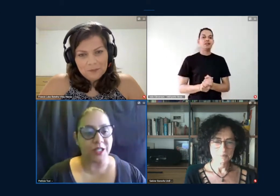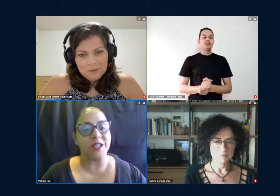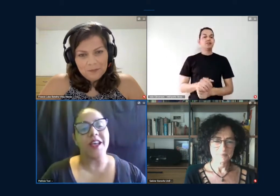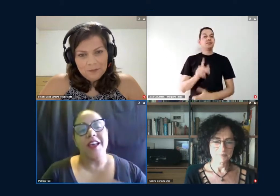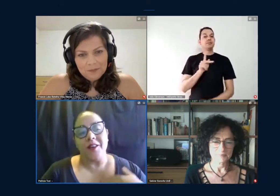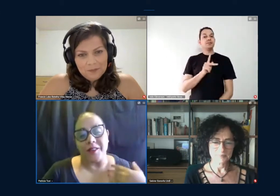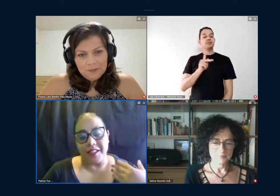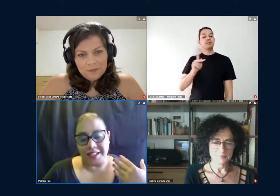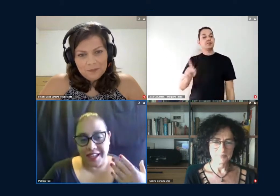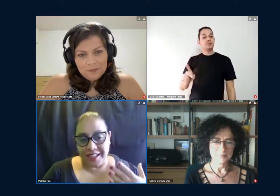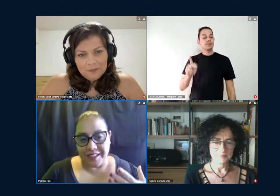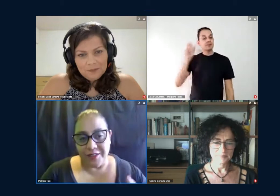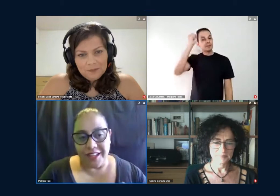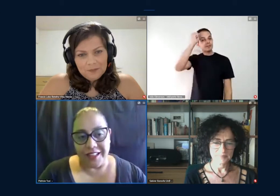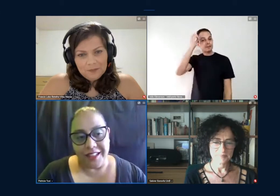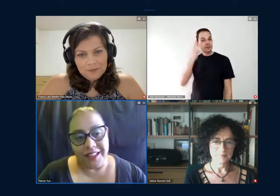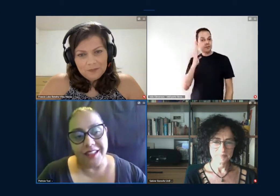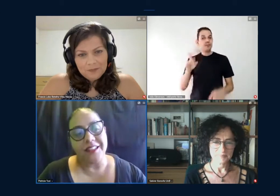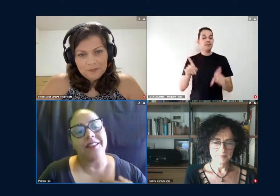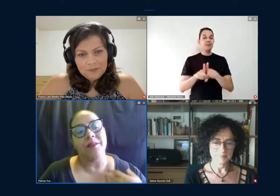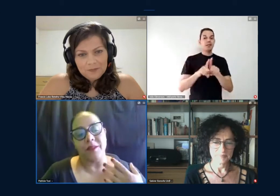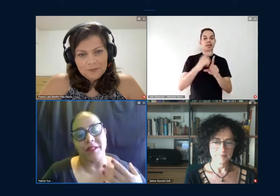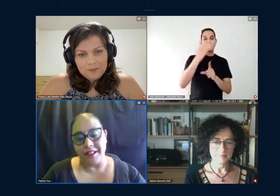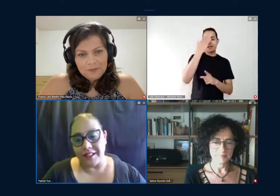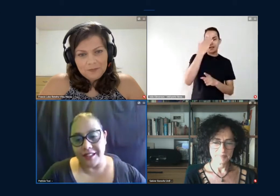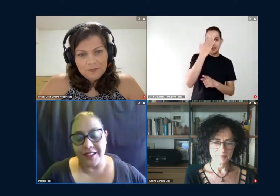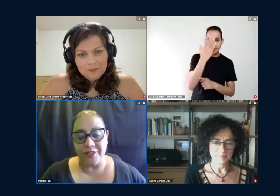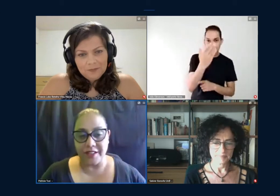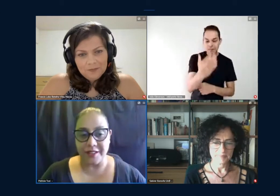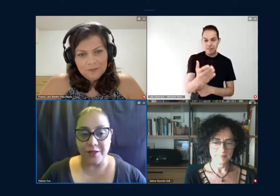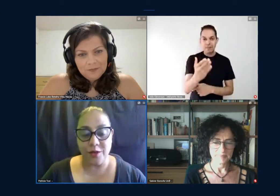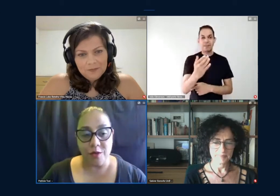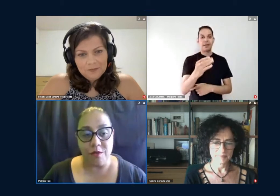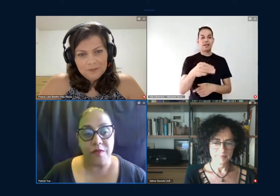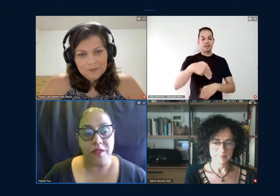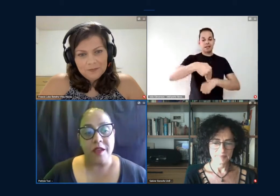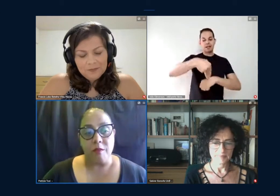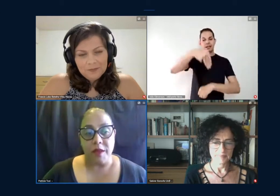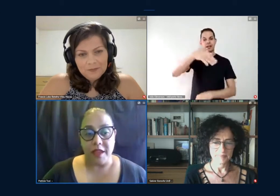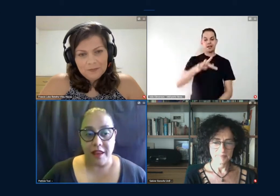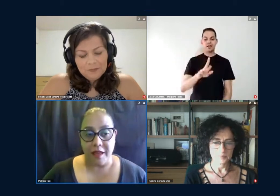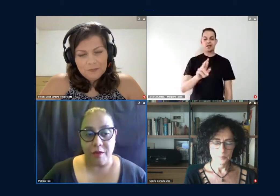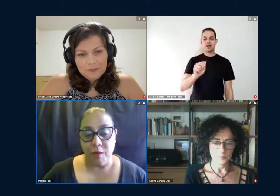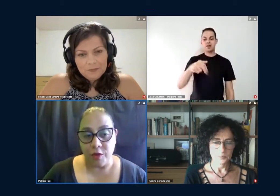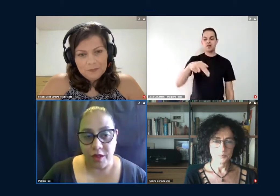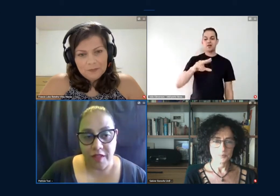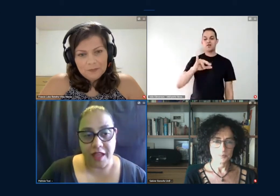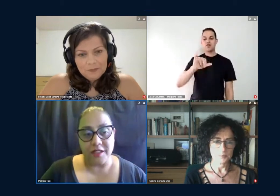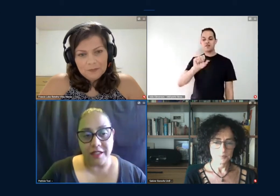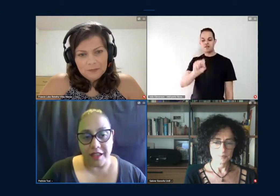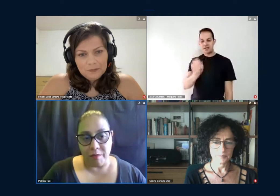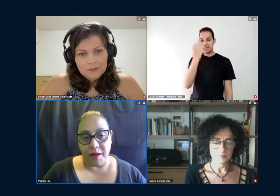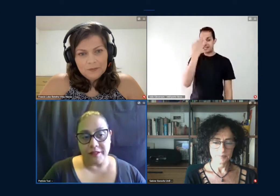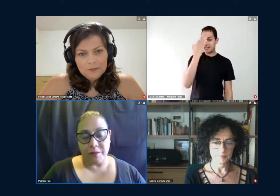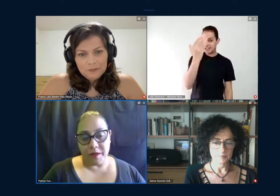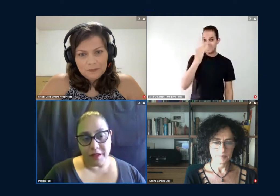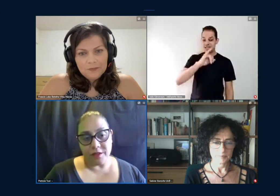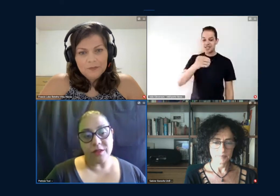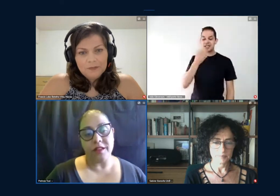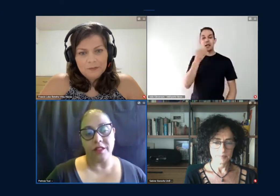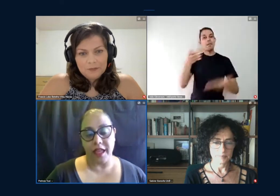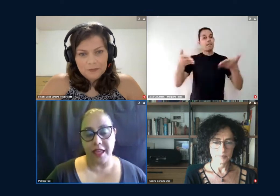Grovich, gostaria de agradecer a orientanda, mestranda, Francis Lobo, pela oportunidade de estar aqui